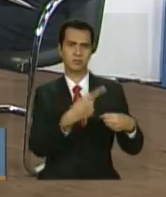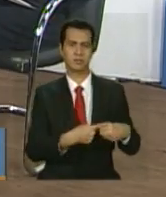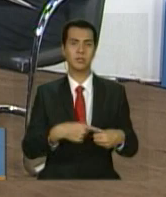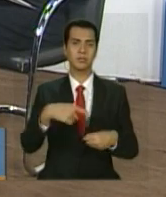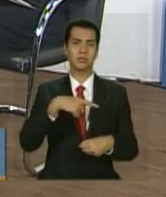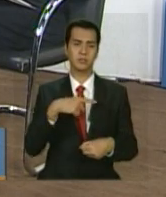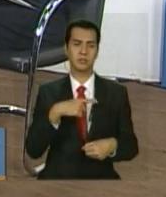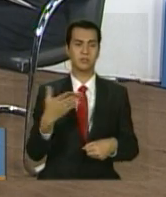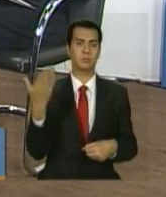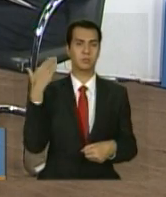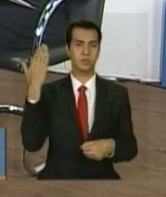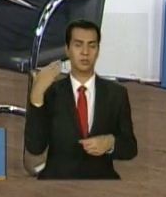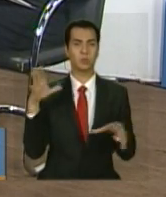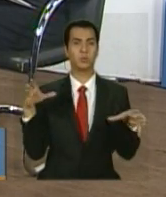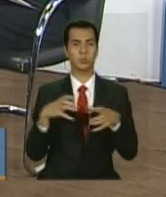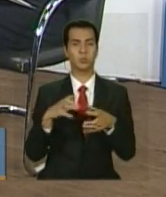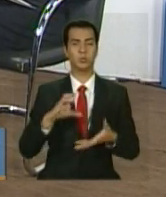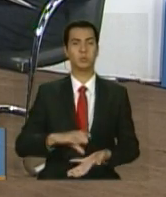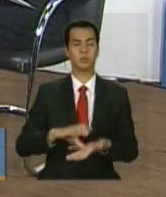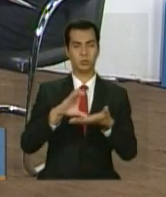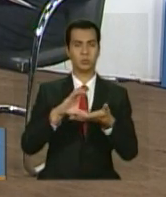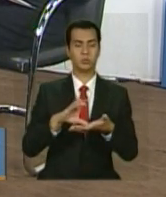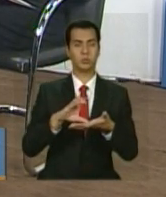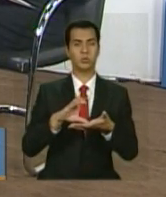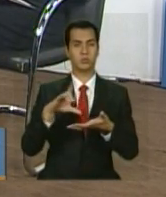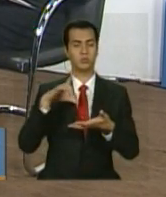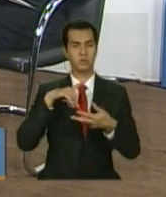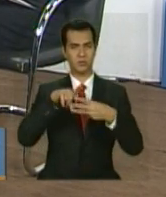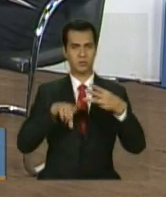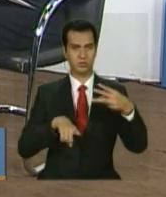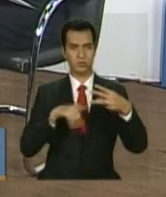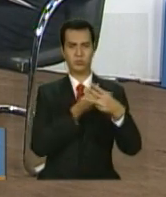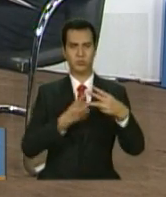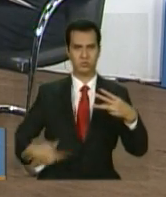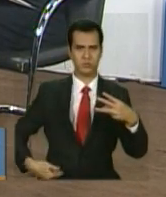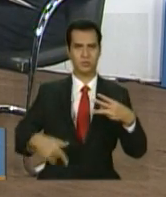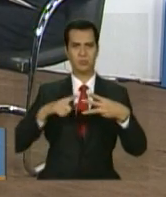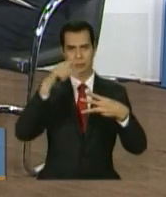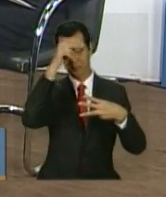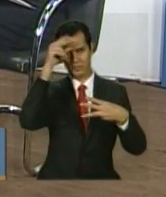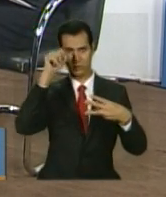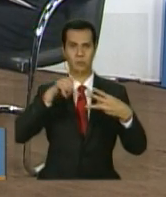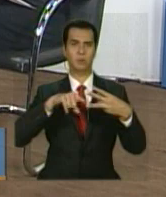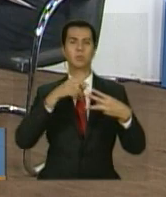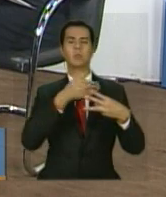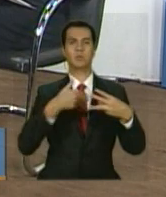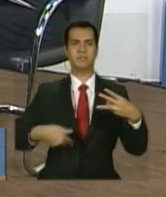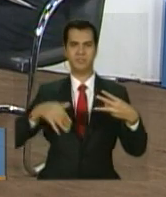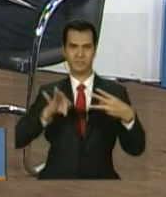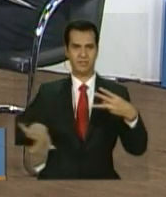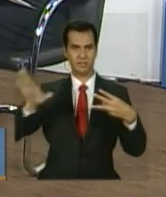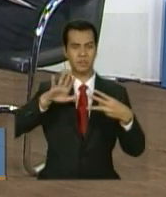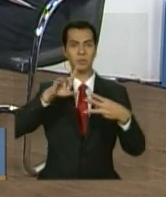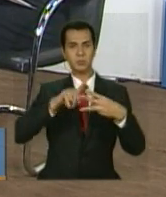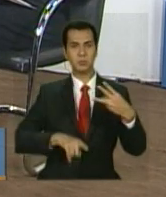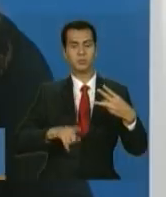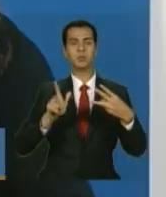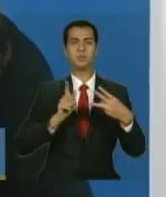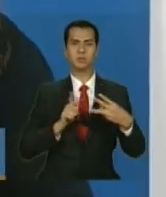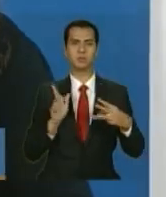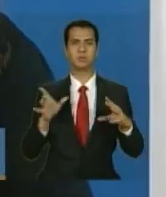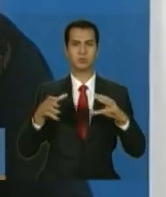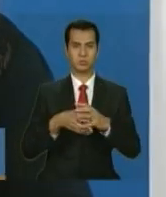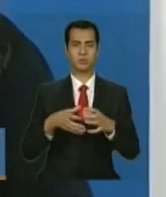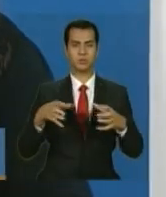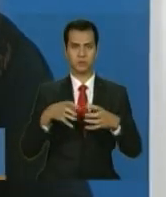última reunião da Comissão Intergestora Tripartite da Assistência Social uma apresentação do secretário Thiago Falcão, enfim, e depois em